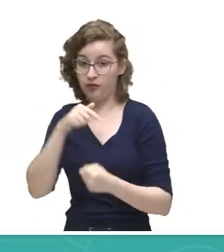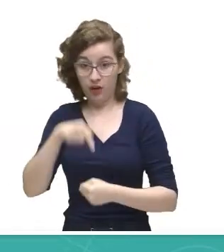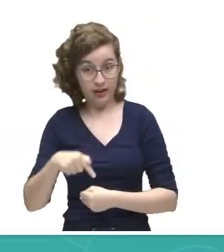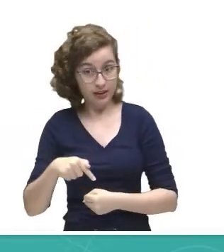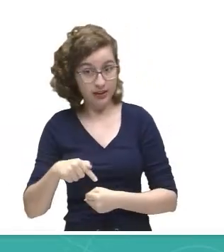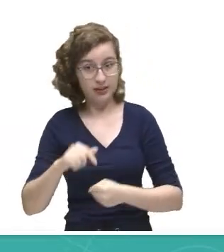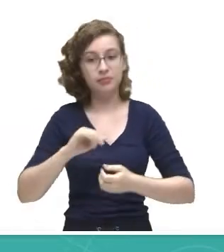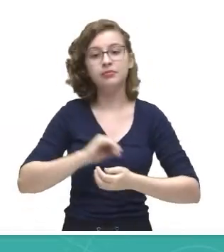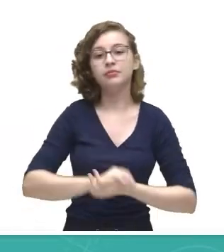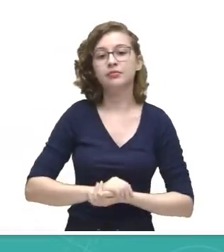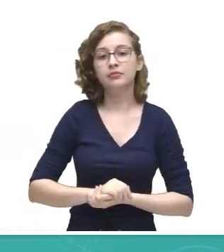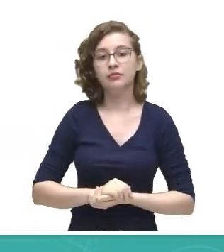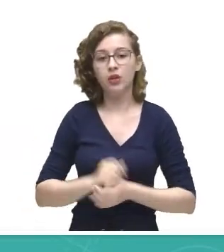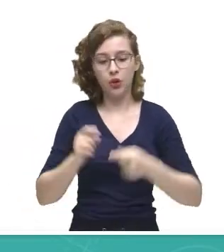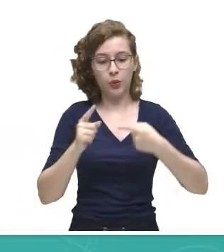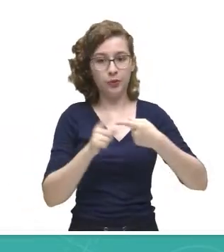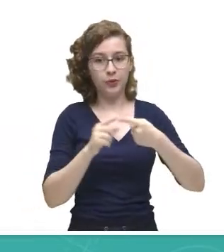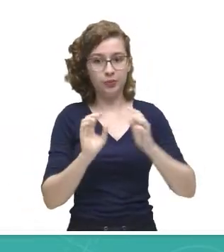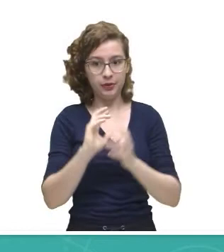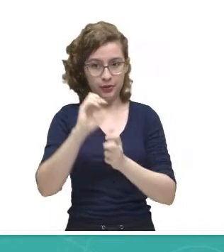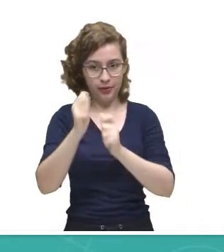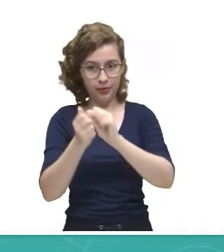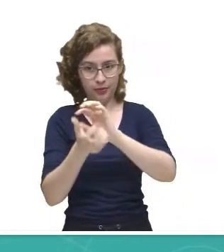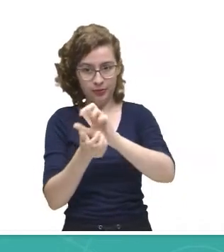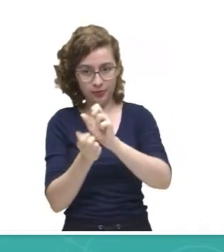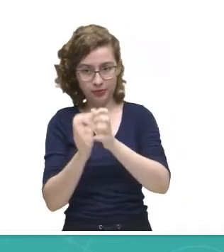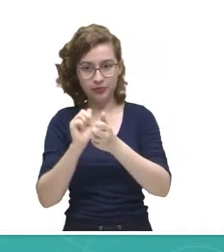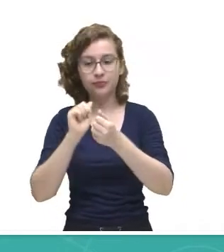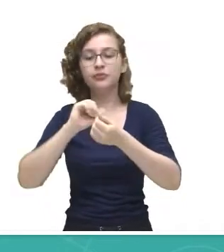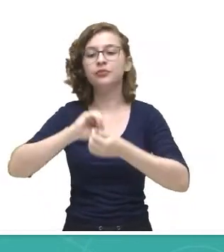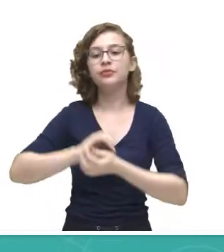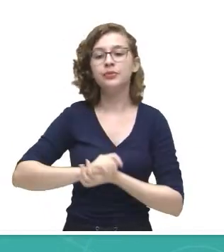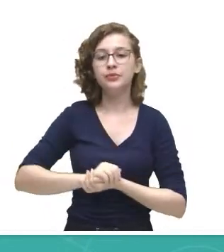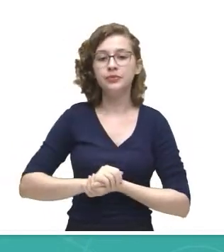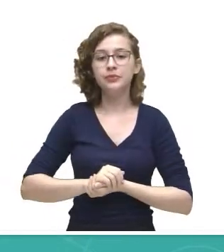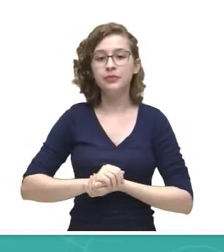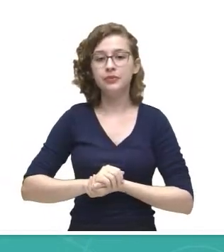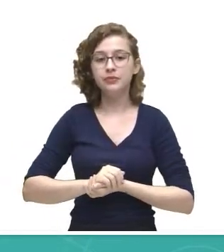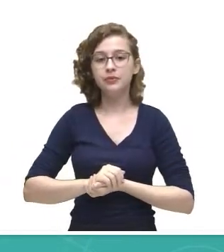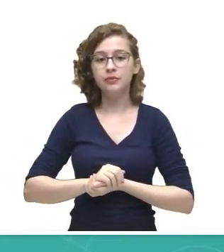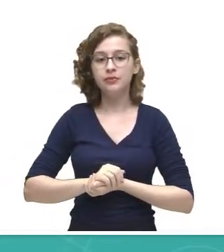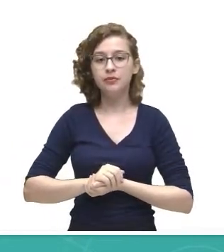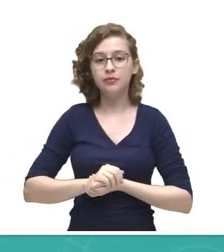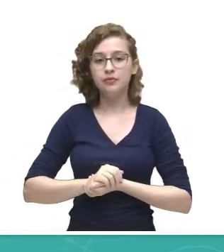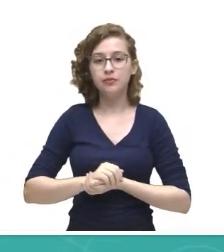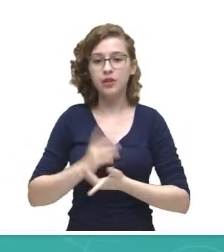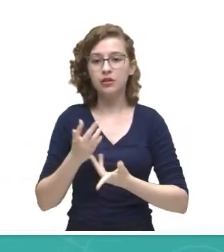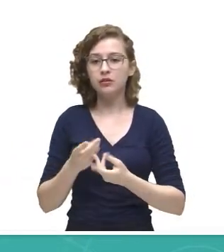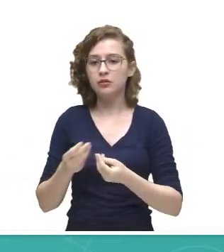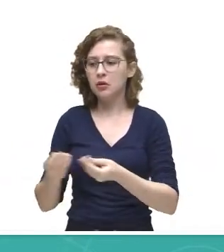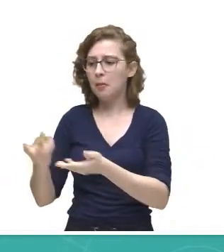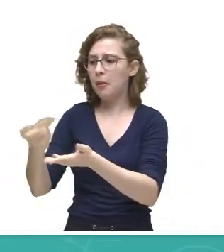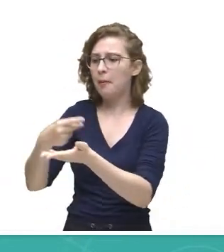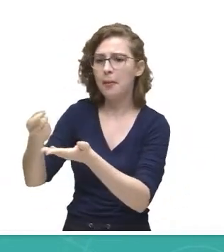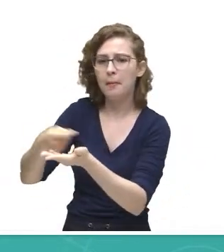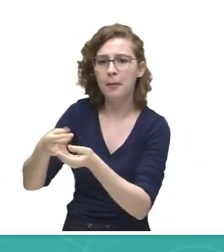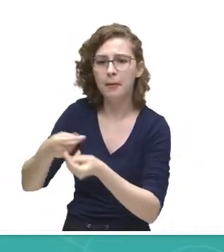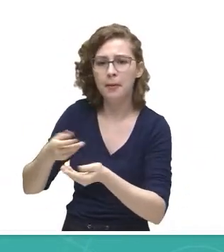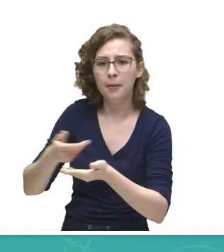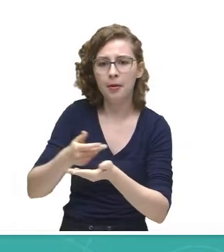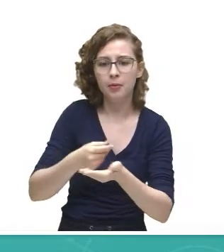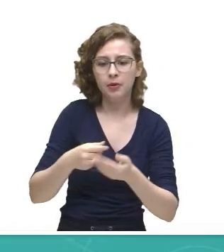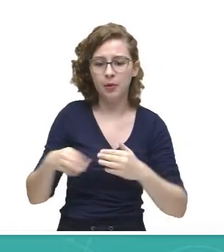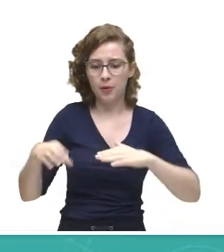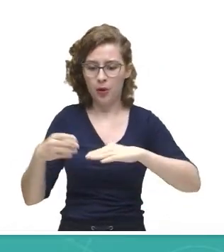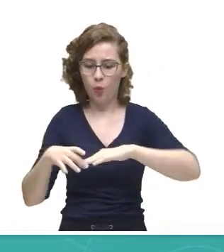era artesanal. Então o artesão, ele recebia encomenda e ele ia produzir um